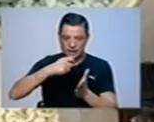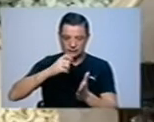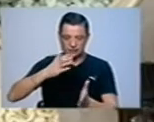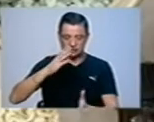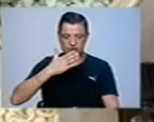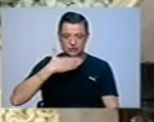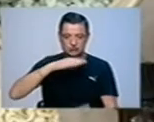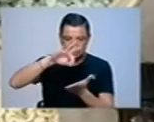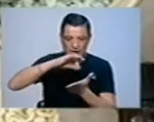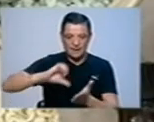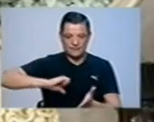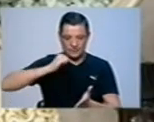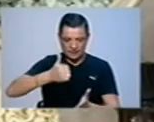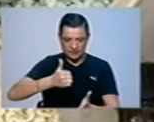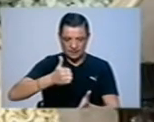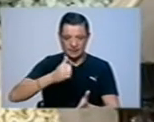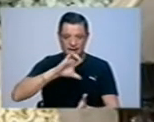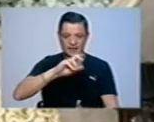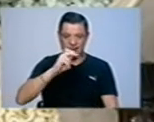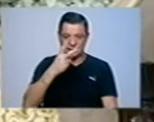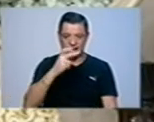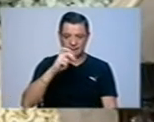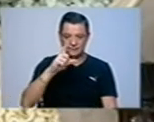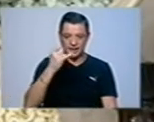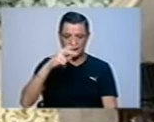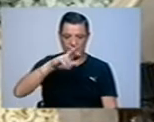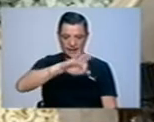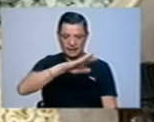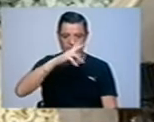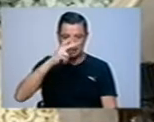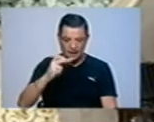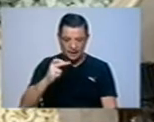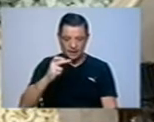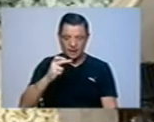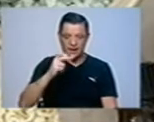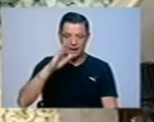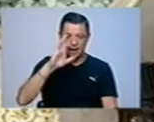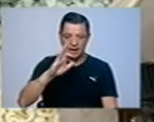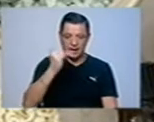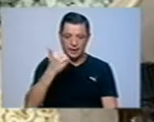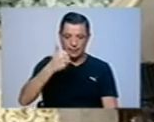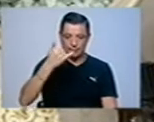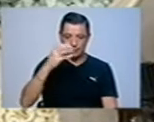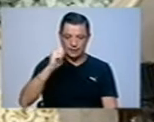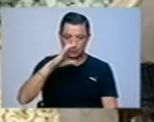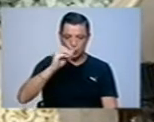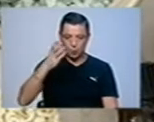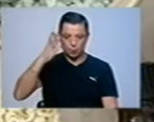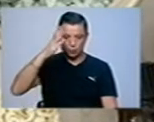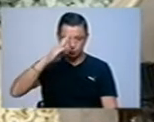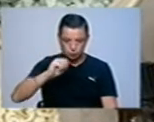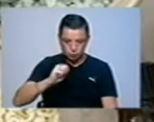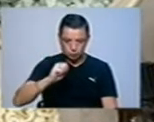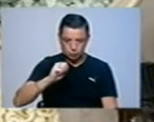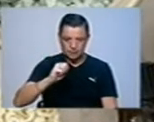Ou EI ou OU. EI ou OU. Não. Ali são mesmo todos esses, porque cada um deles tem um benefício. Então, uma colher de chá verde, uma colher de